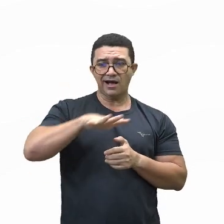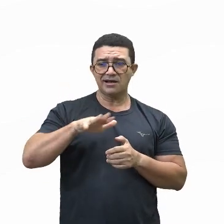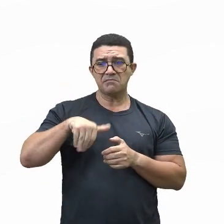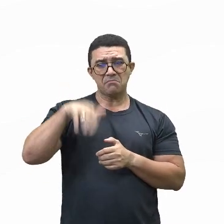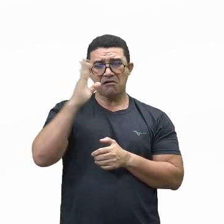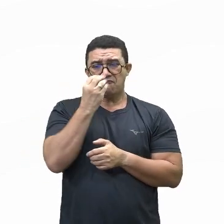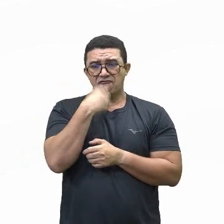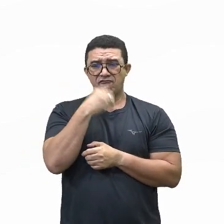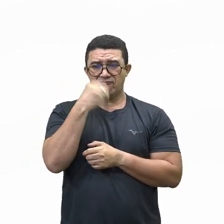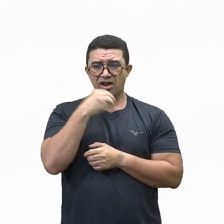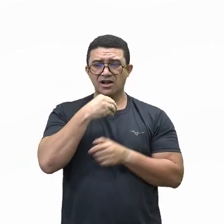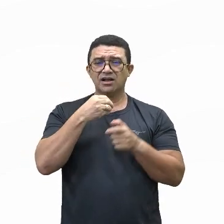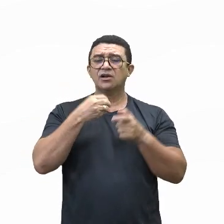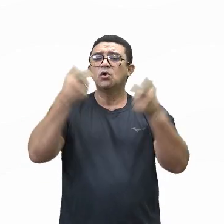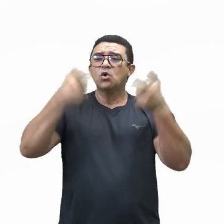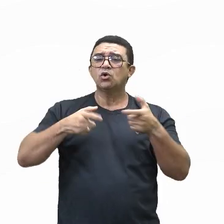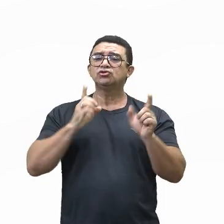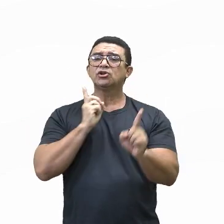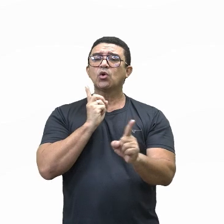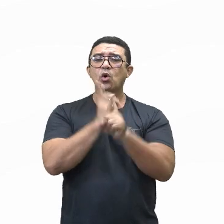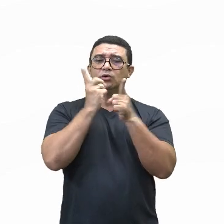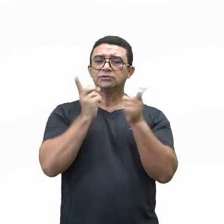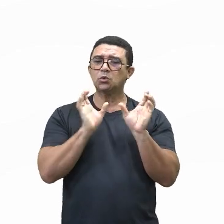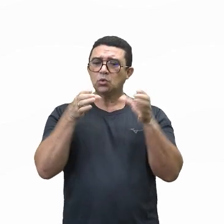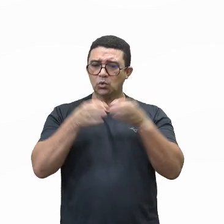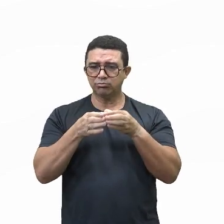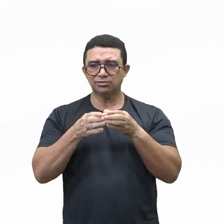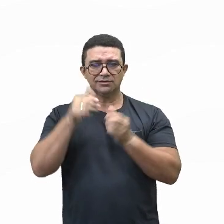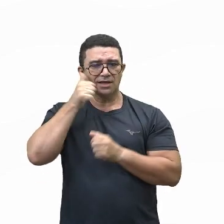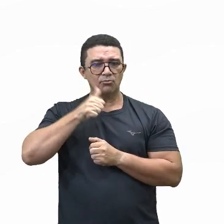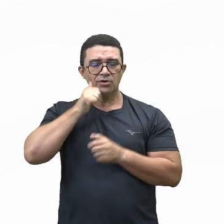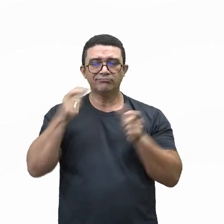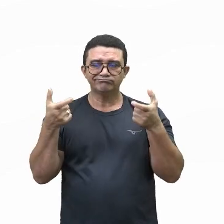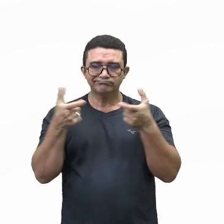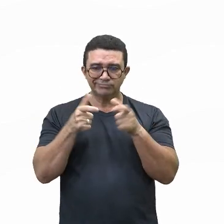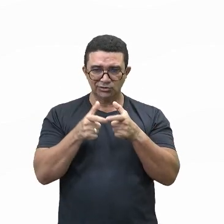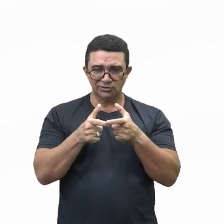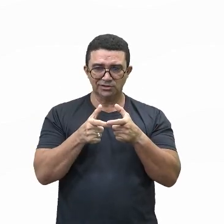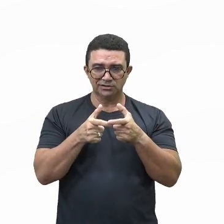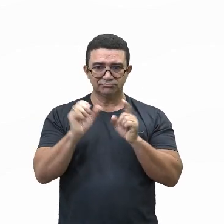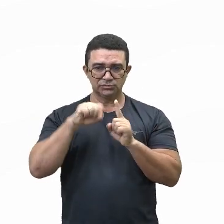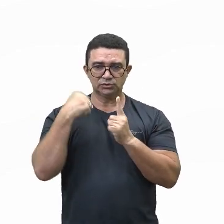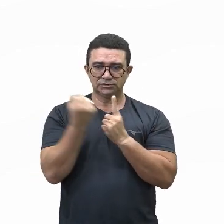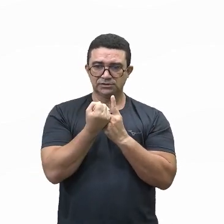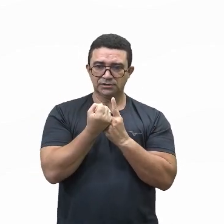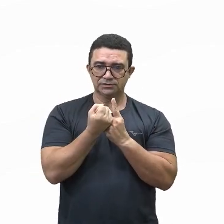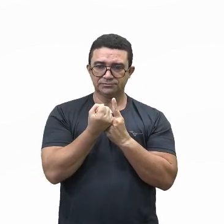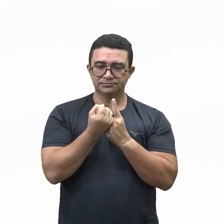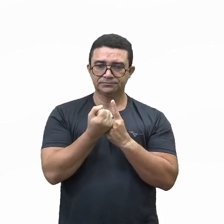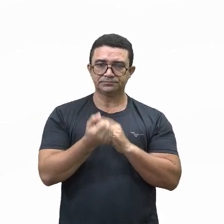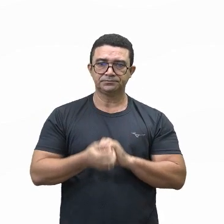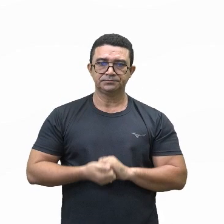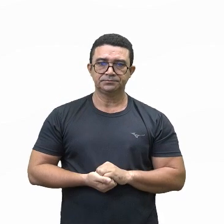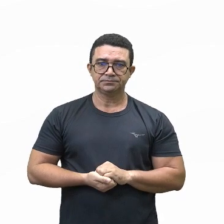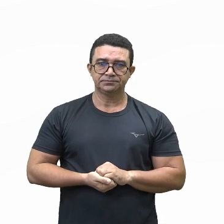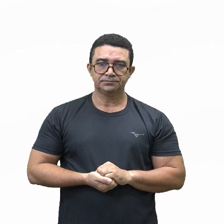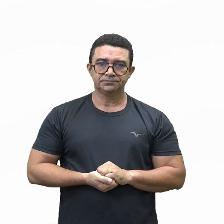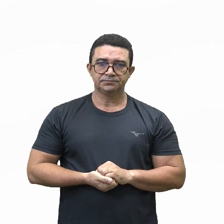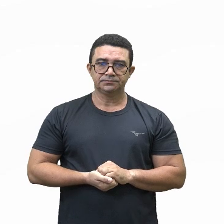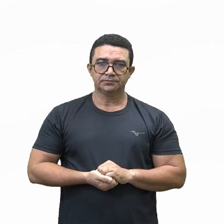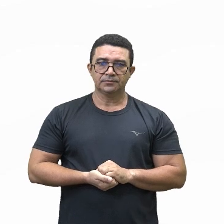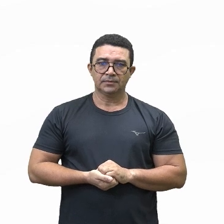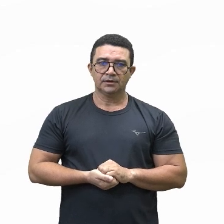vulneráveis, onde se encontram, no caso, as mulheres, que são minorias, né, sociais, conhecidas como minorias sociais,